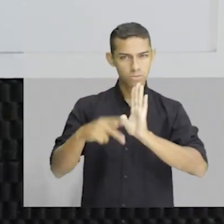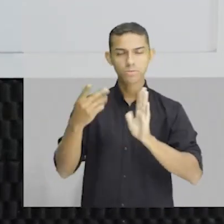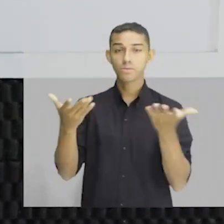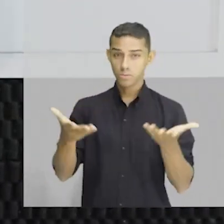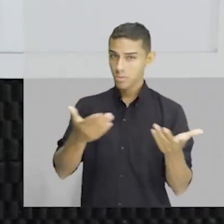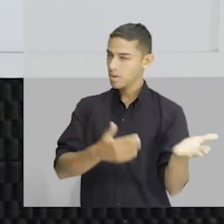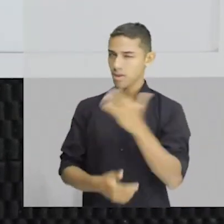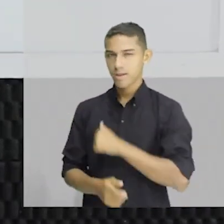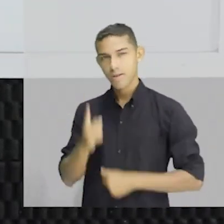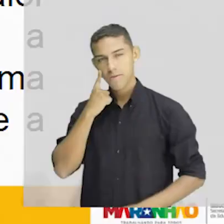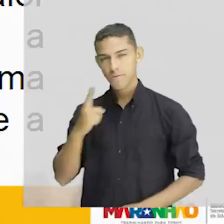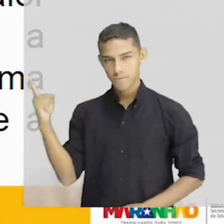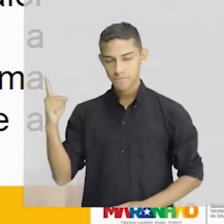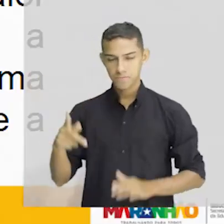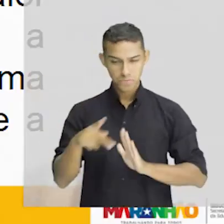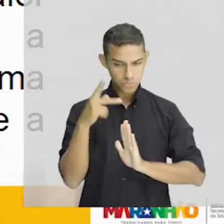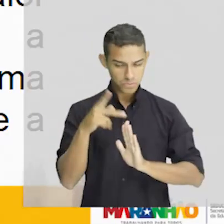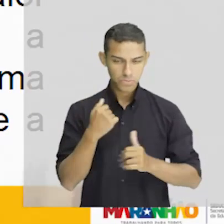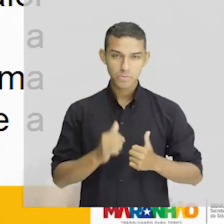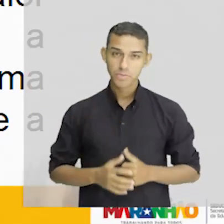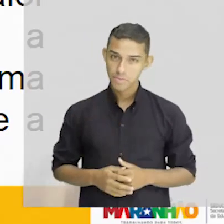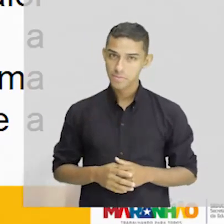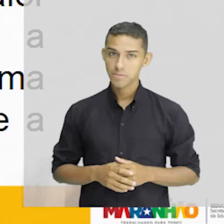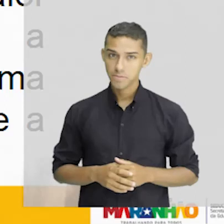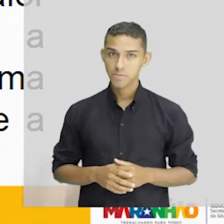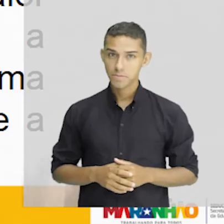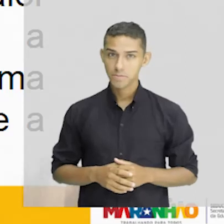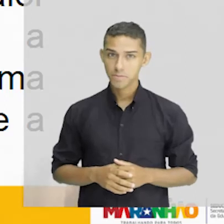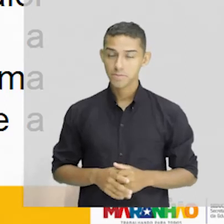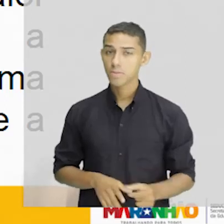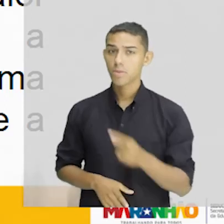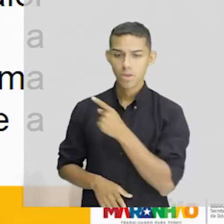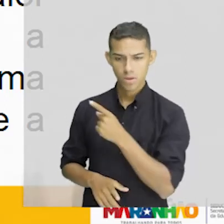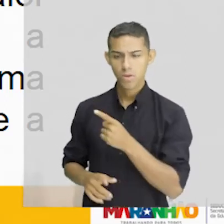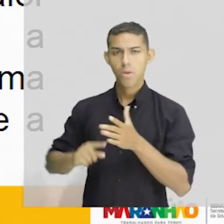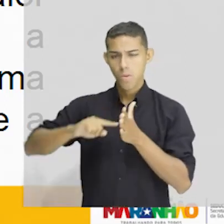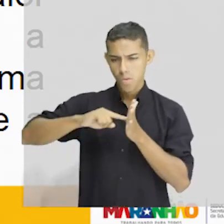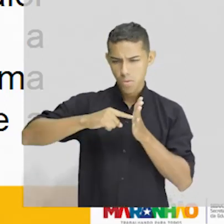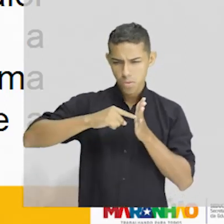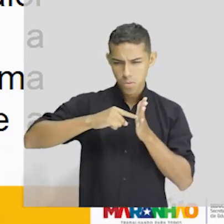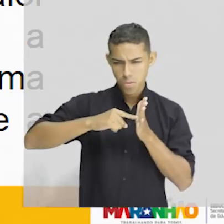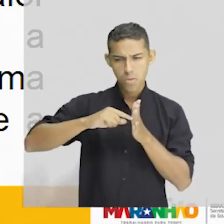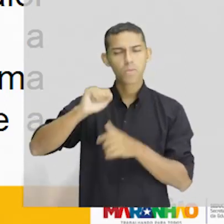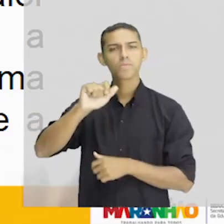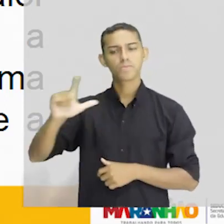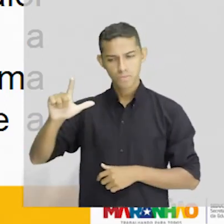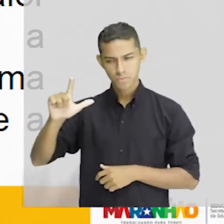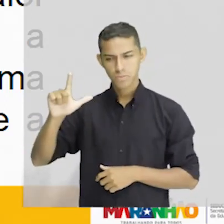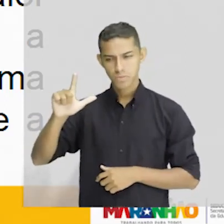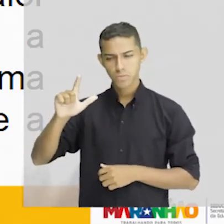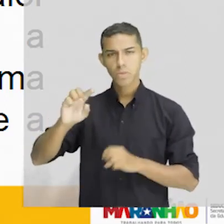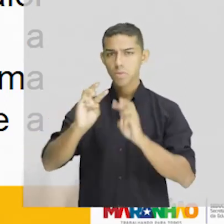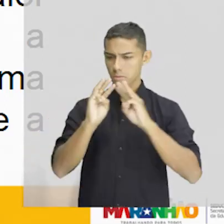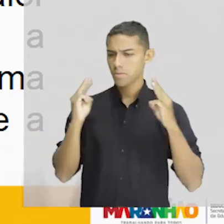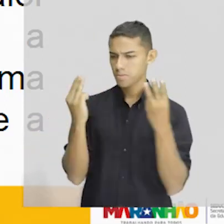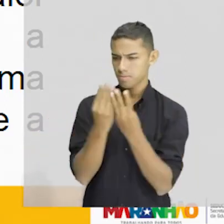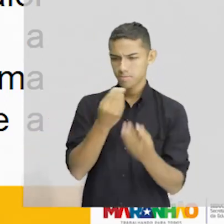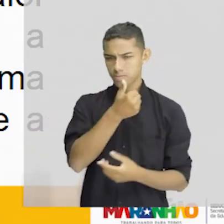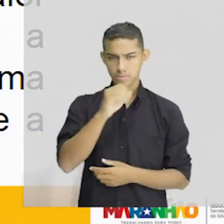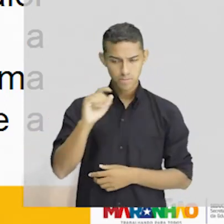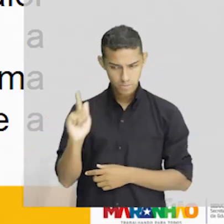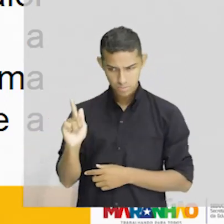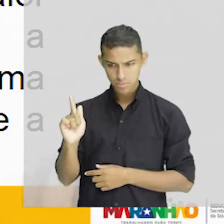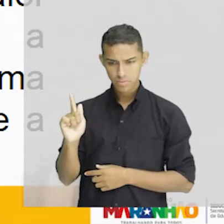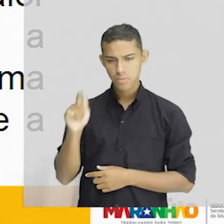o slide veja aqui ó um parafuso de alumínio de massa 10 gramas a uma temperatura de 60